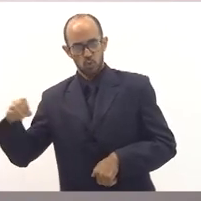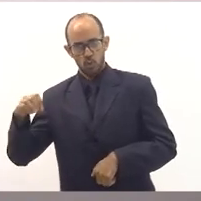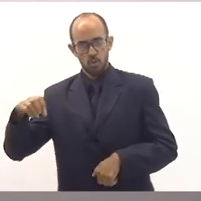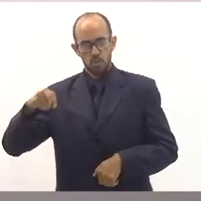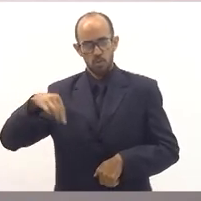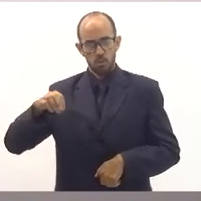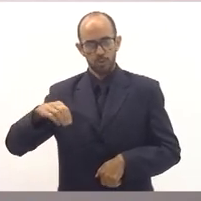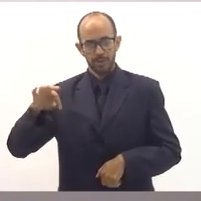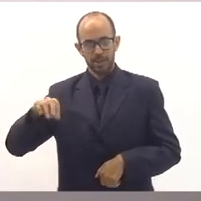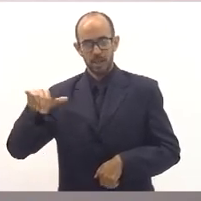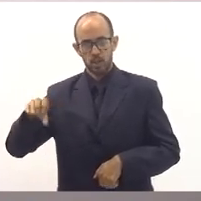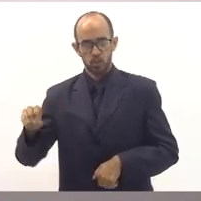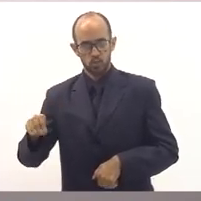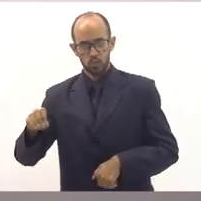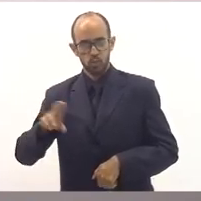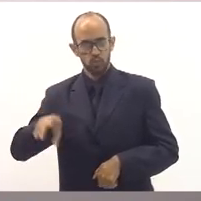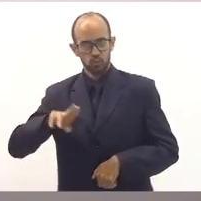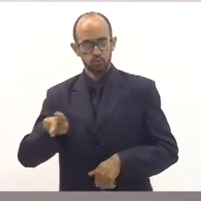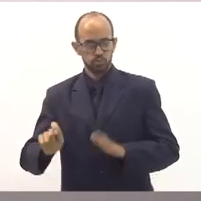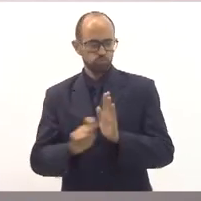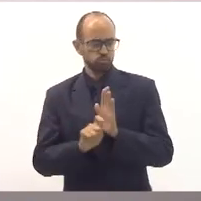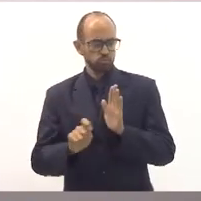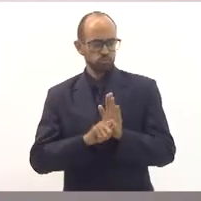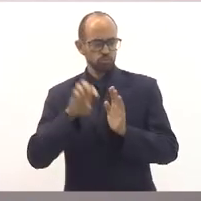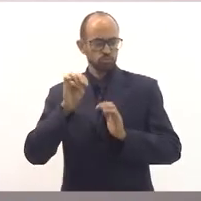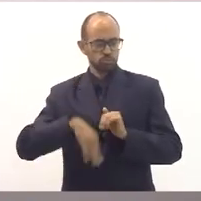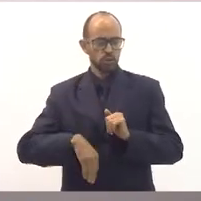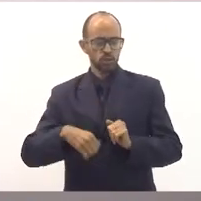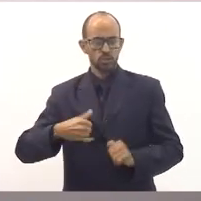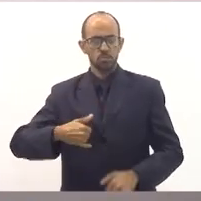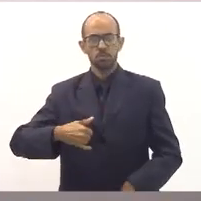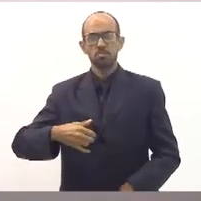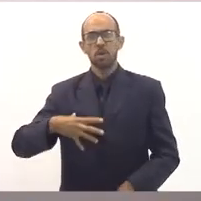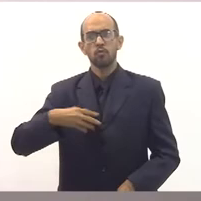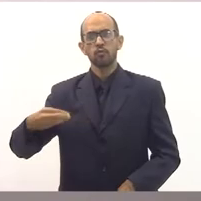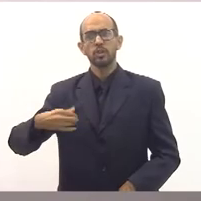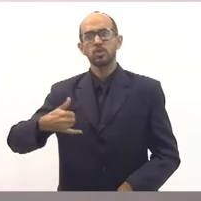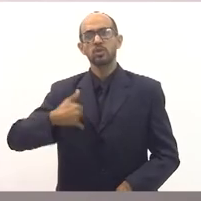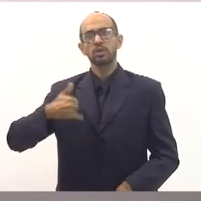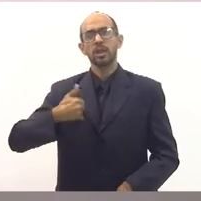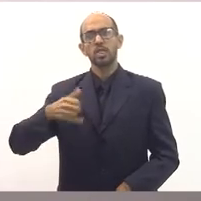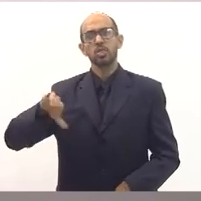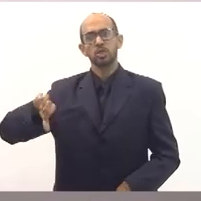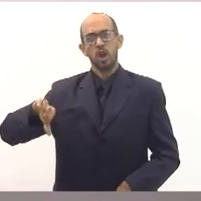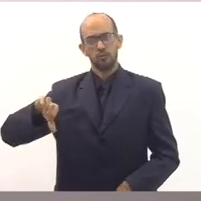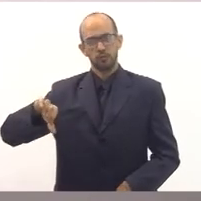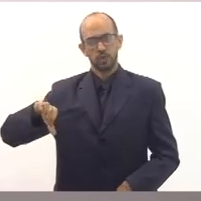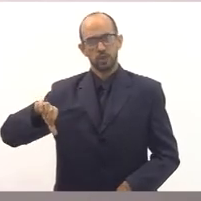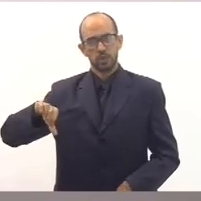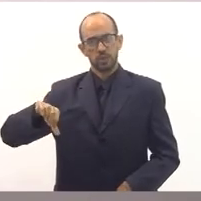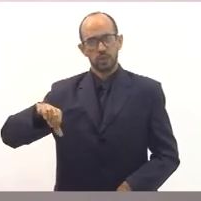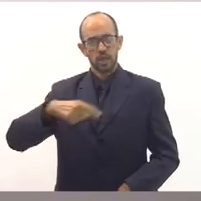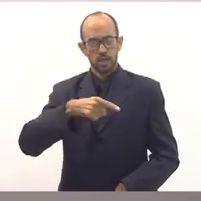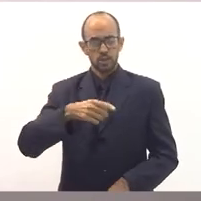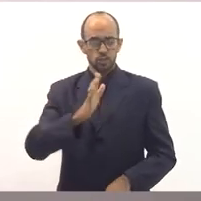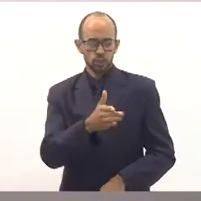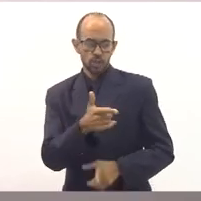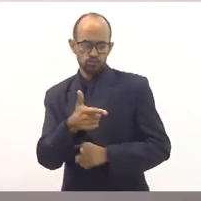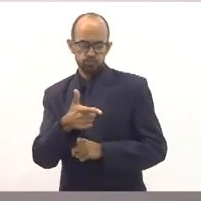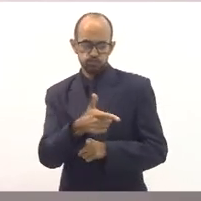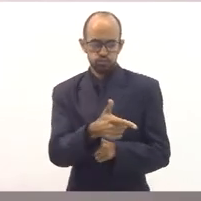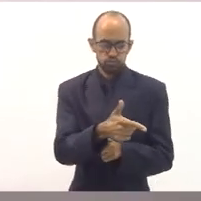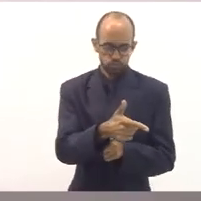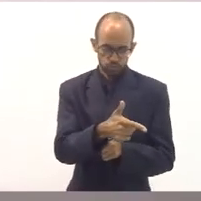né o do grande Méier Eu tenho um filho de 9 anos vai completar 10 anos ele já esteve na mira do fuzil da